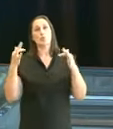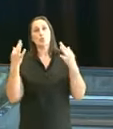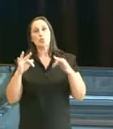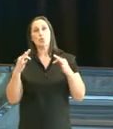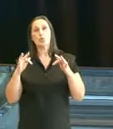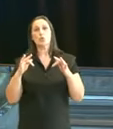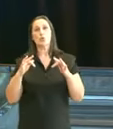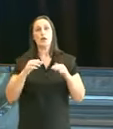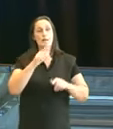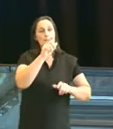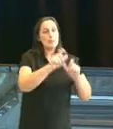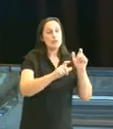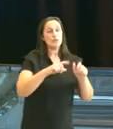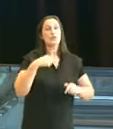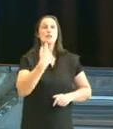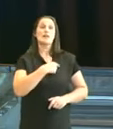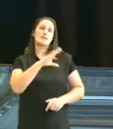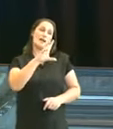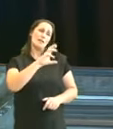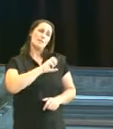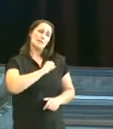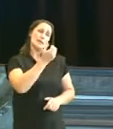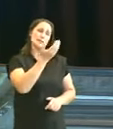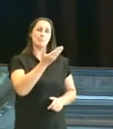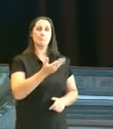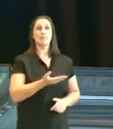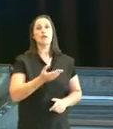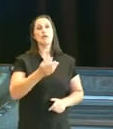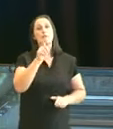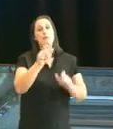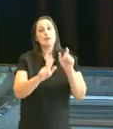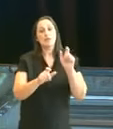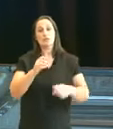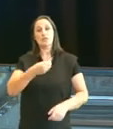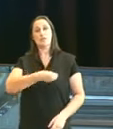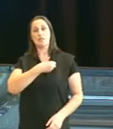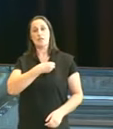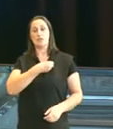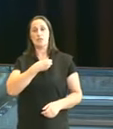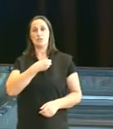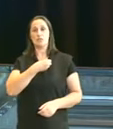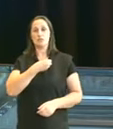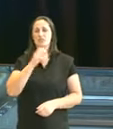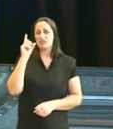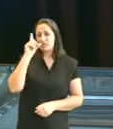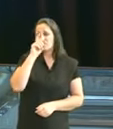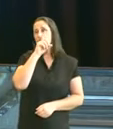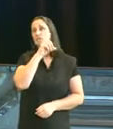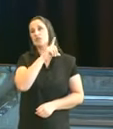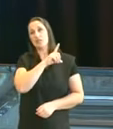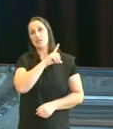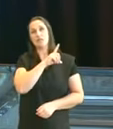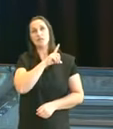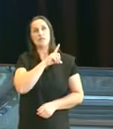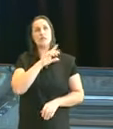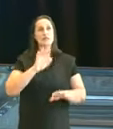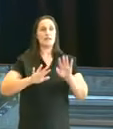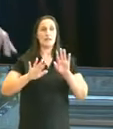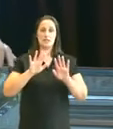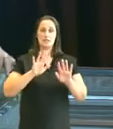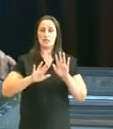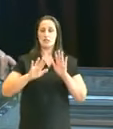nós amamos, das pessoas que estão vivendo momentos tão difíceis. E algumas vezes, enquanto a